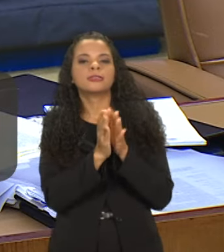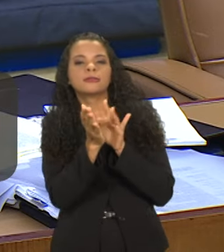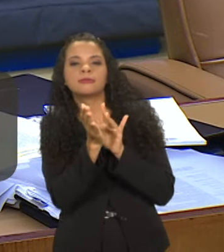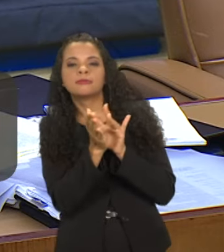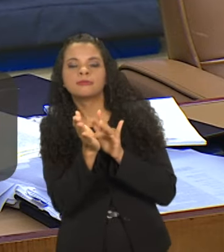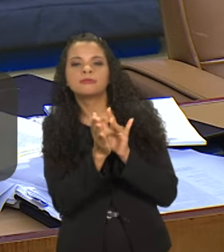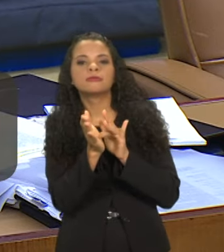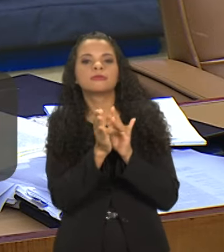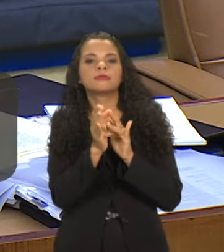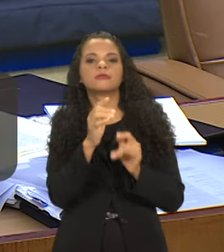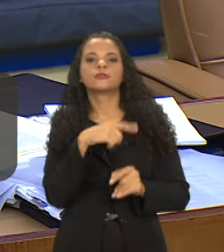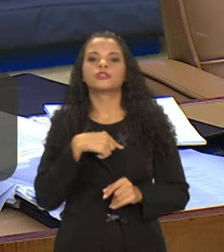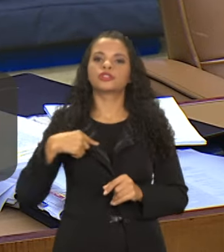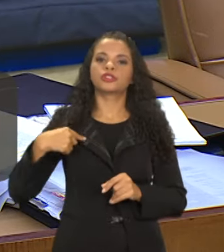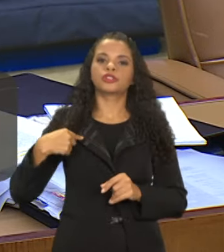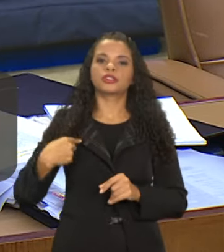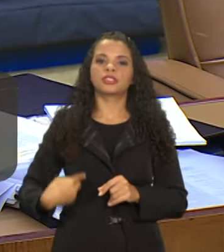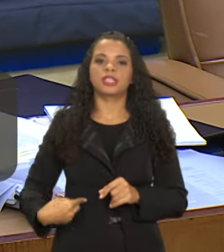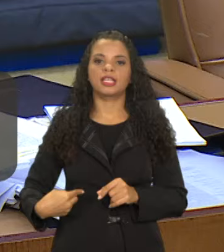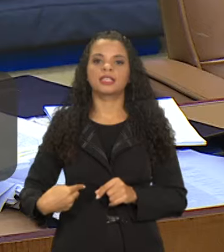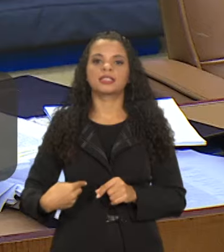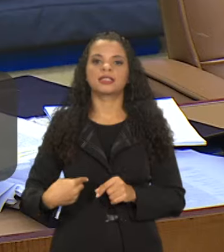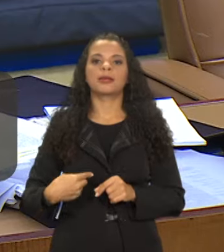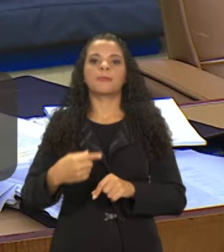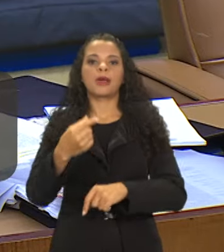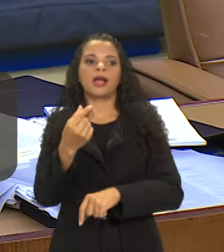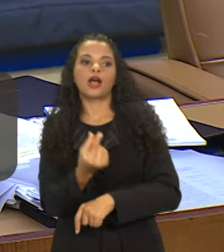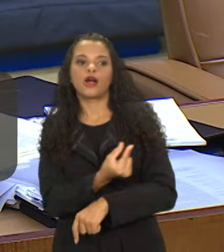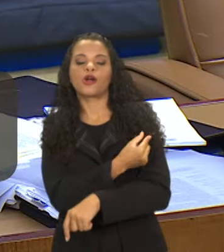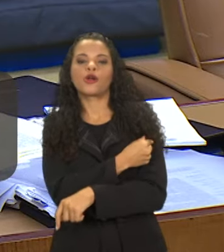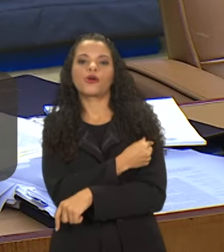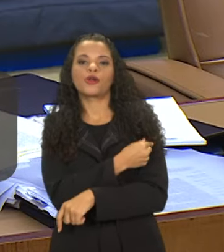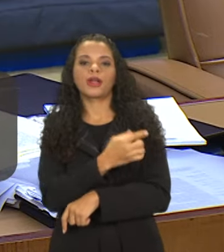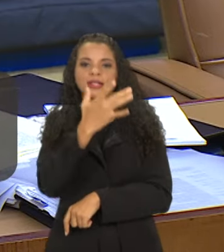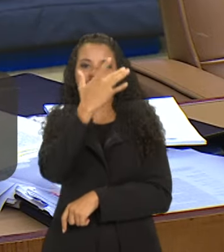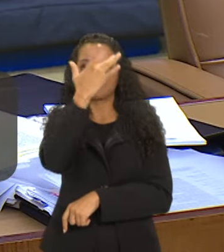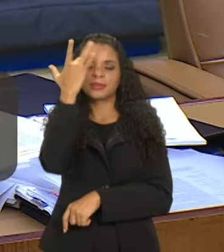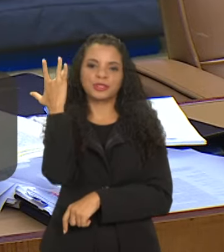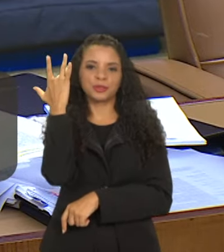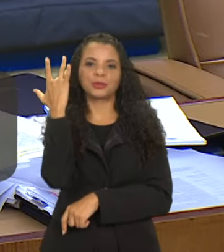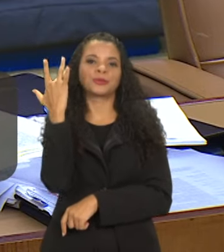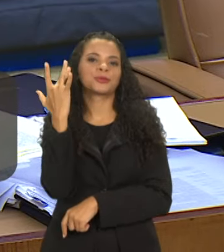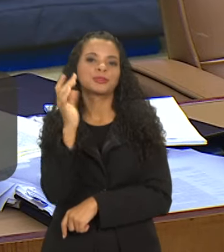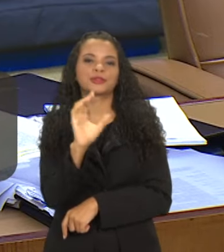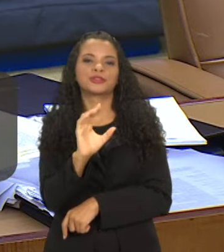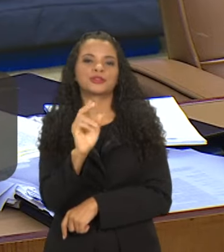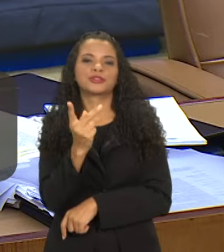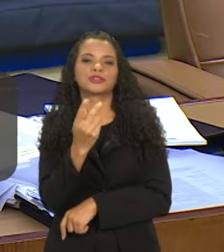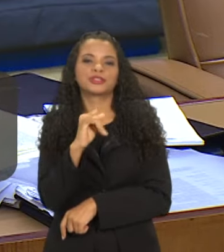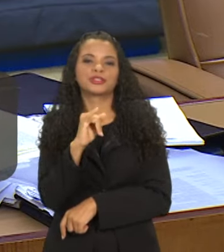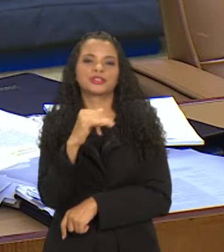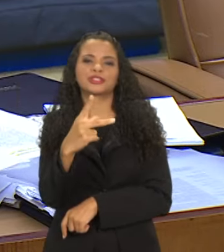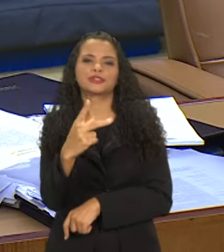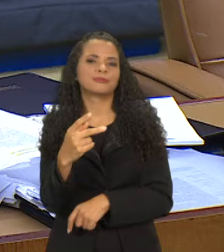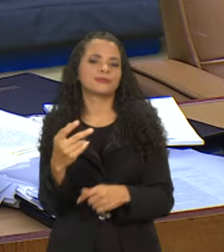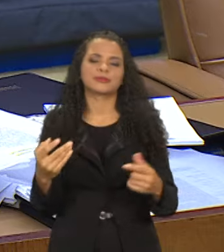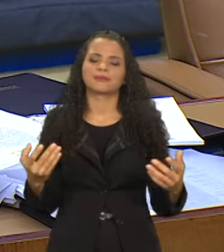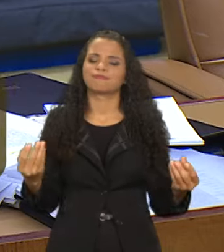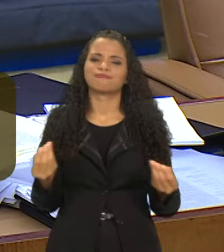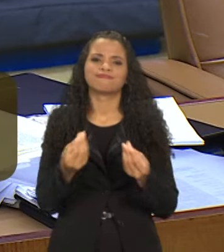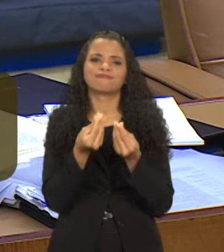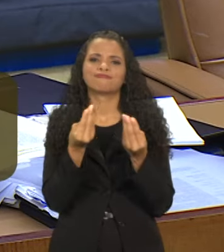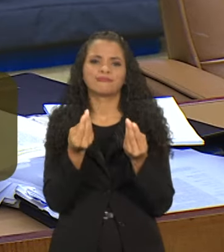na vacina um chip e o Brasil virar comunista. Tudo isso que hoje parece risível,